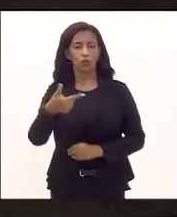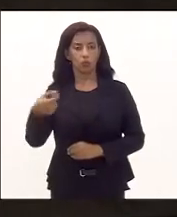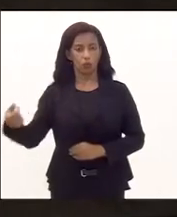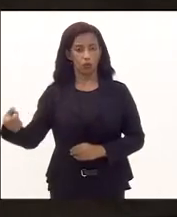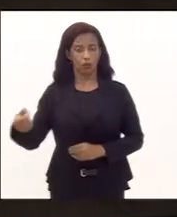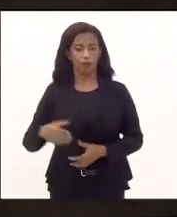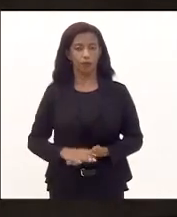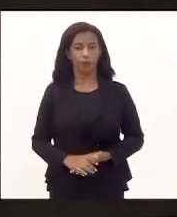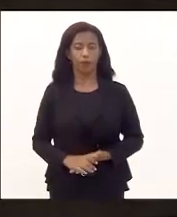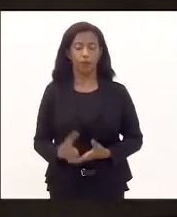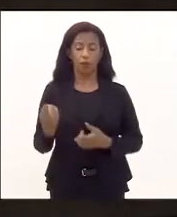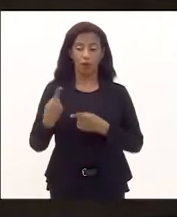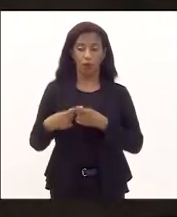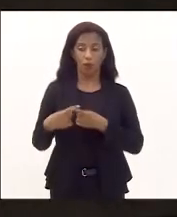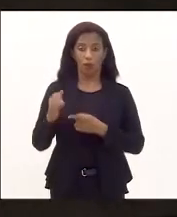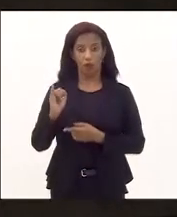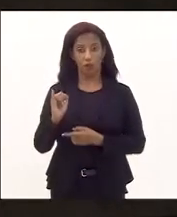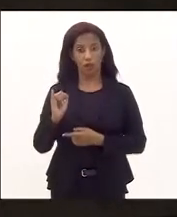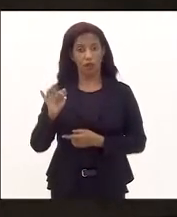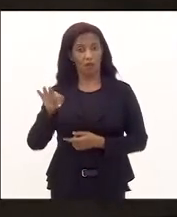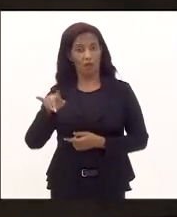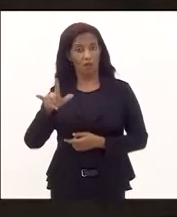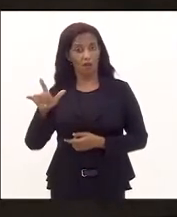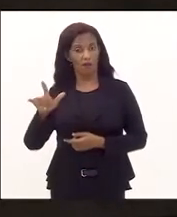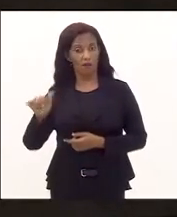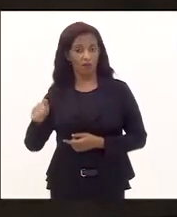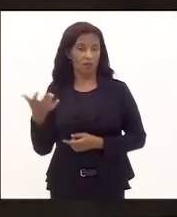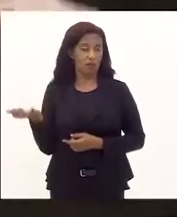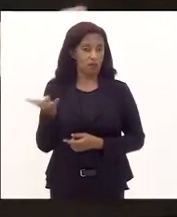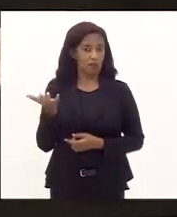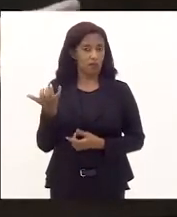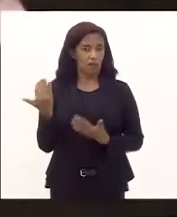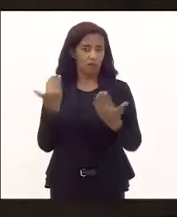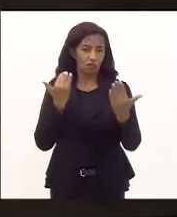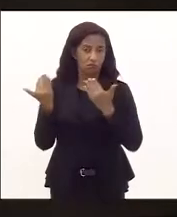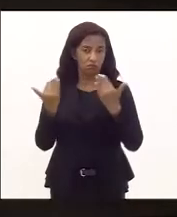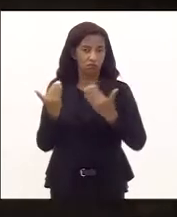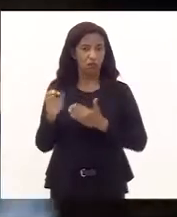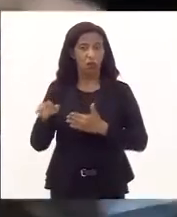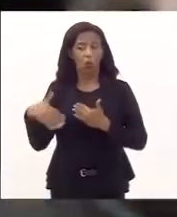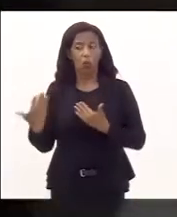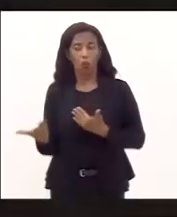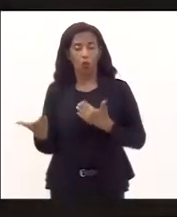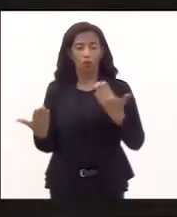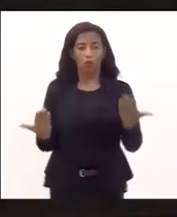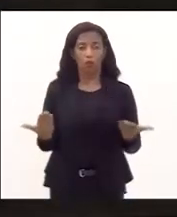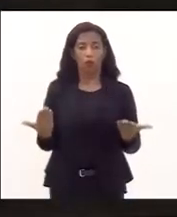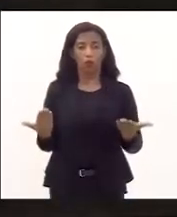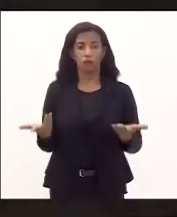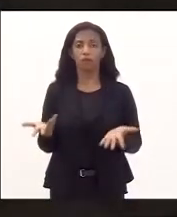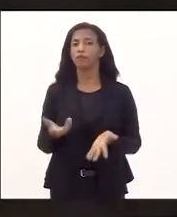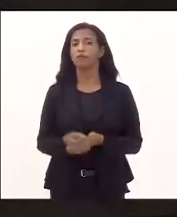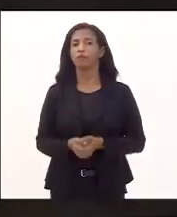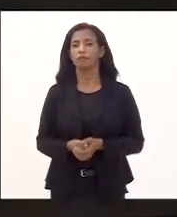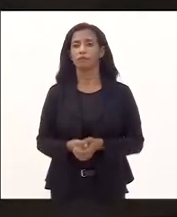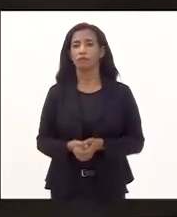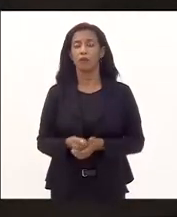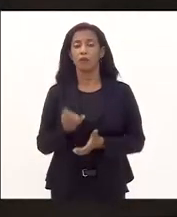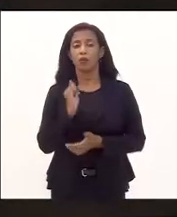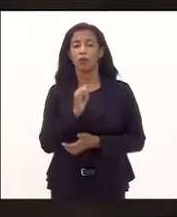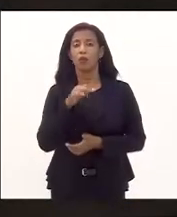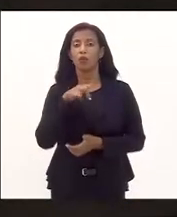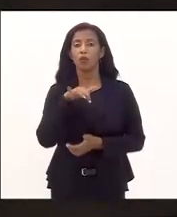2000, porque se a fazenda quiser, ela simula. Quanto é que incide num caminhão, o de